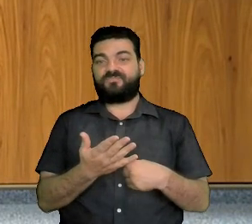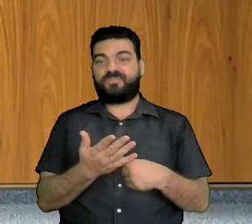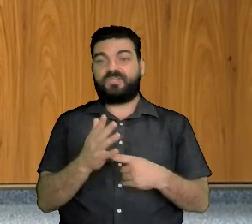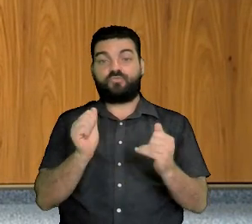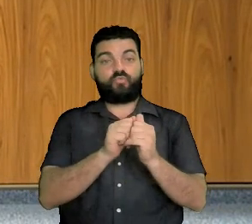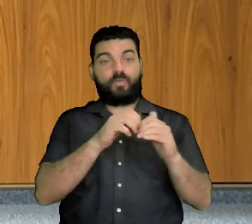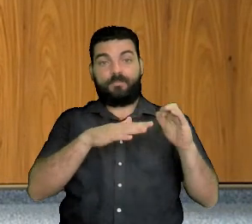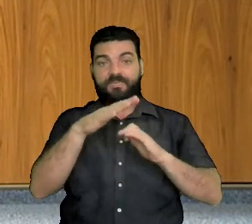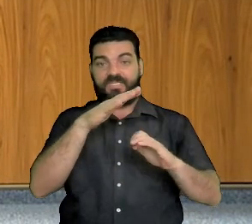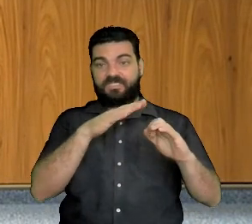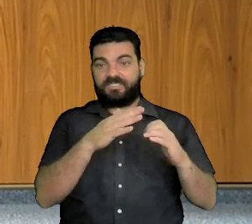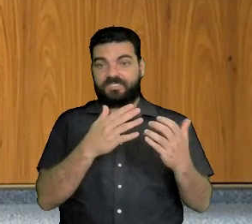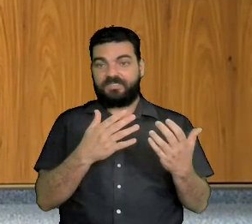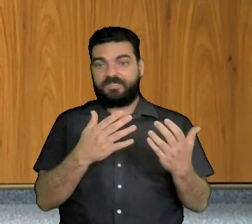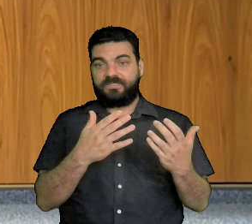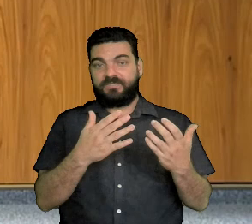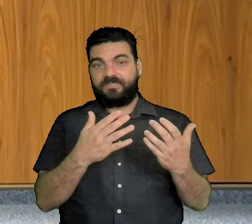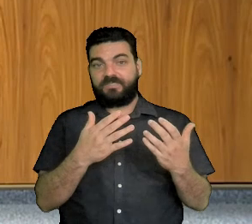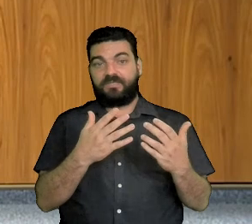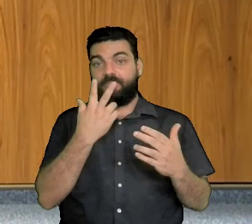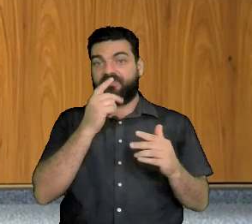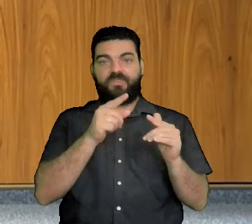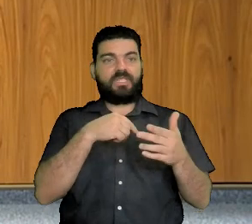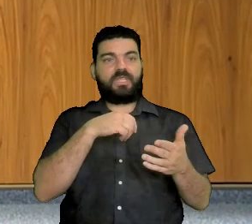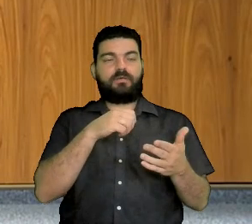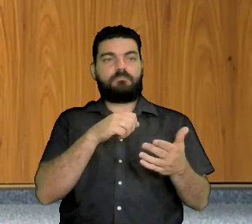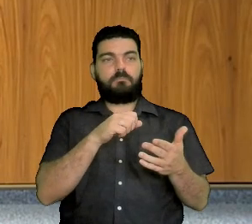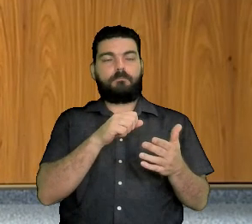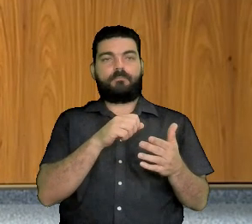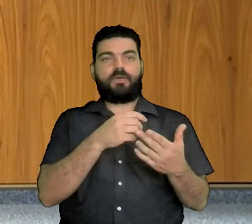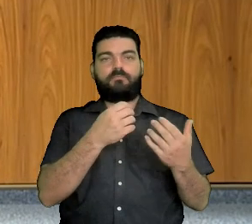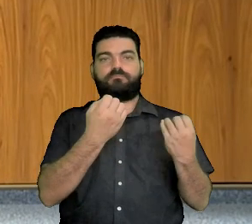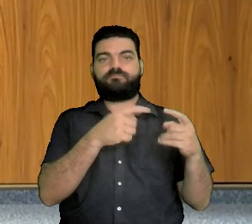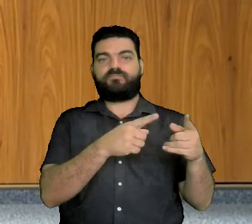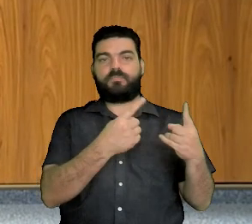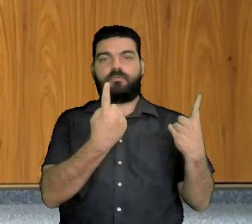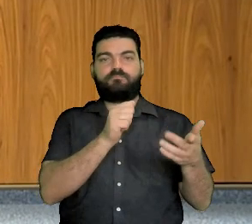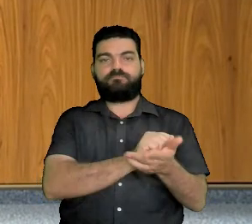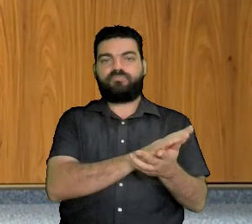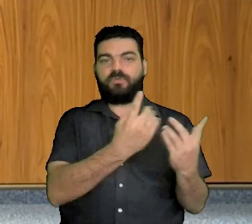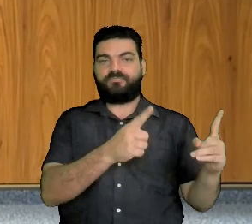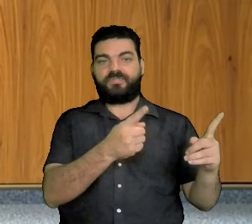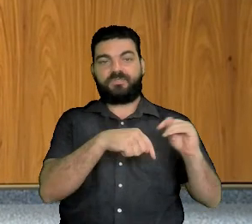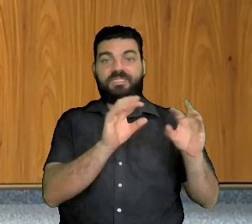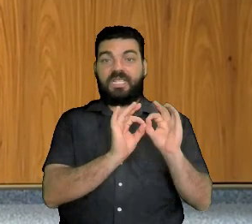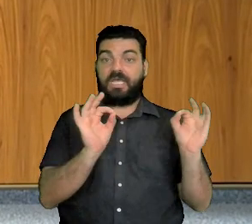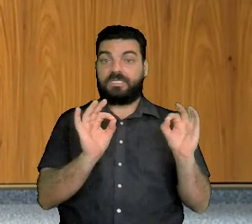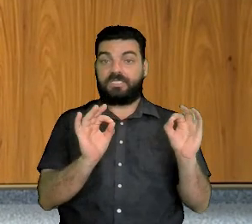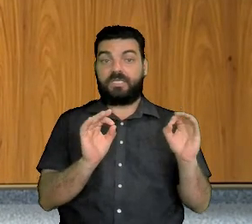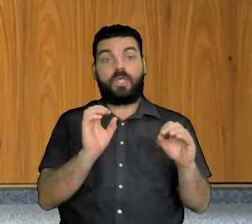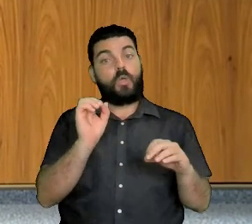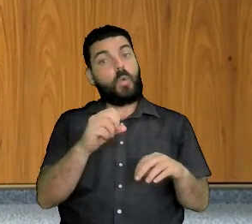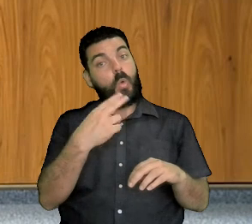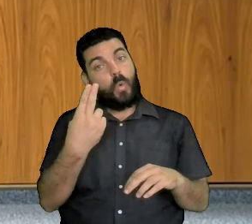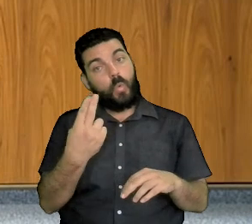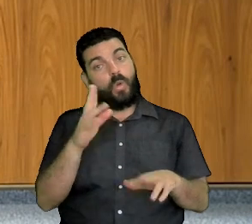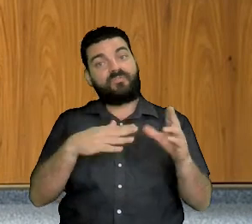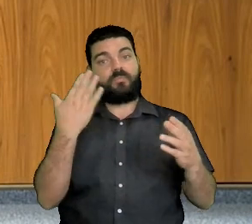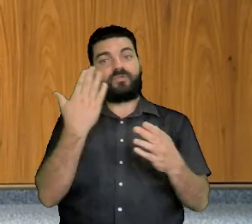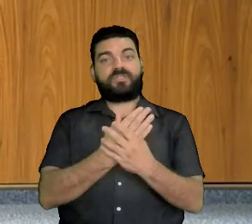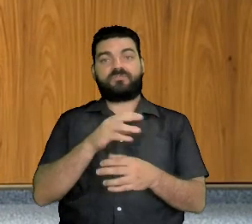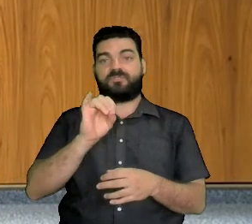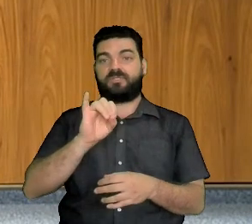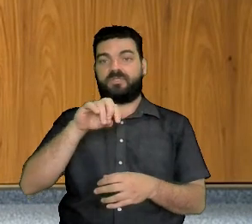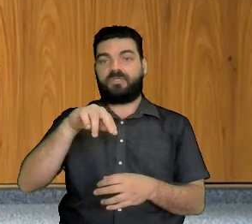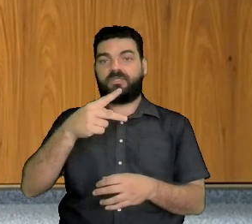empresa que a isenta de uma penalidade administrativa, como também pode ter impactos numa eventual ação de improbidade. Né? Nós